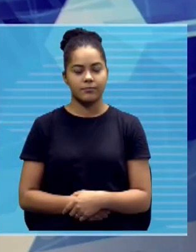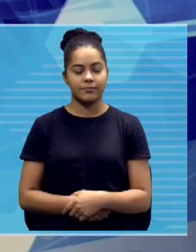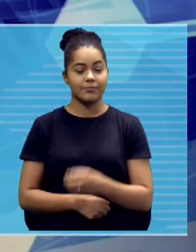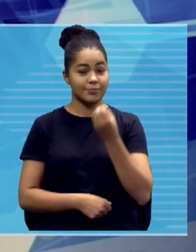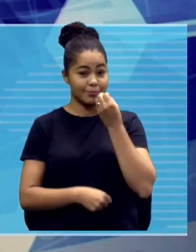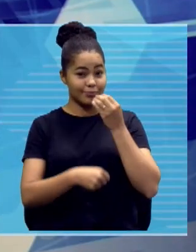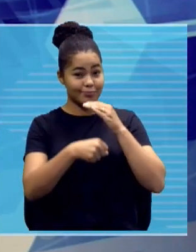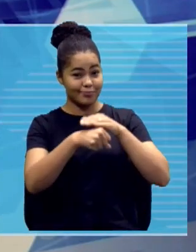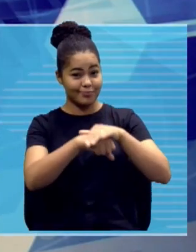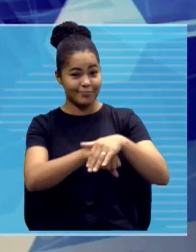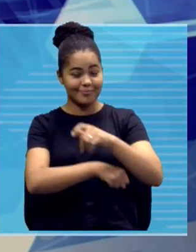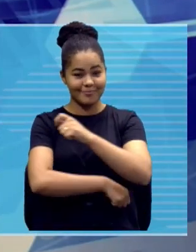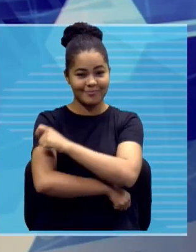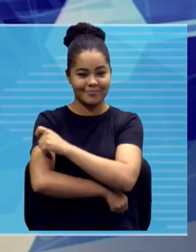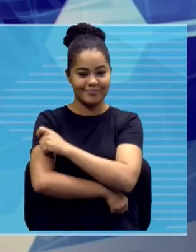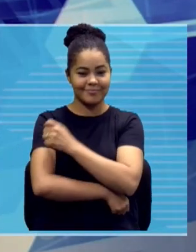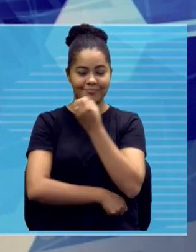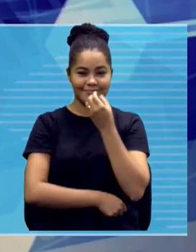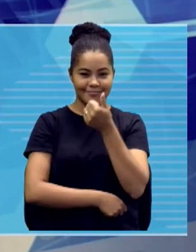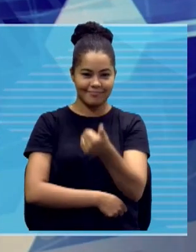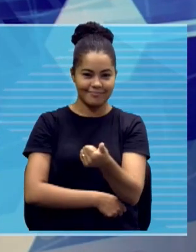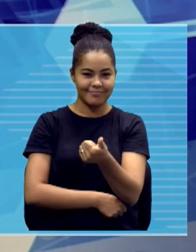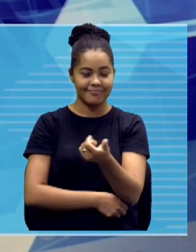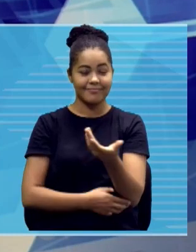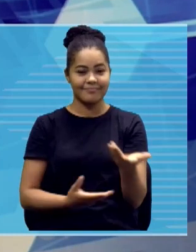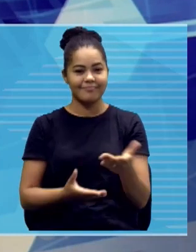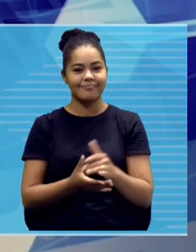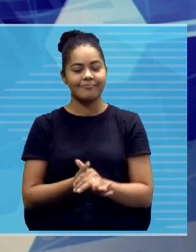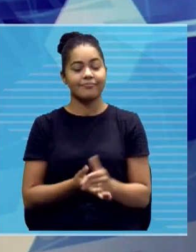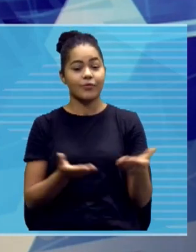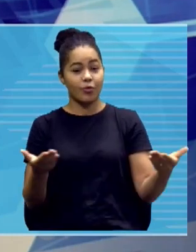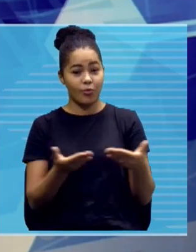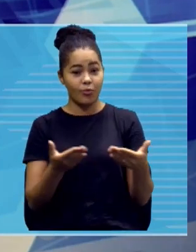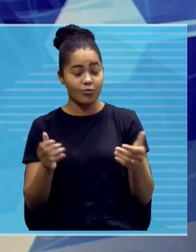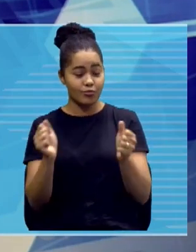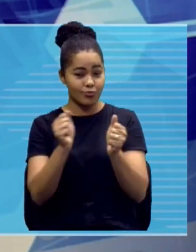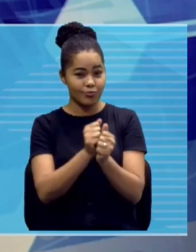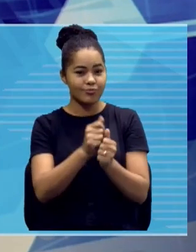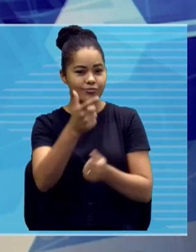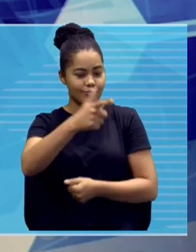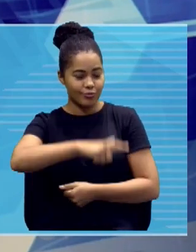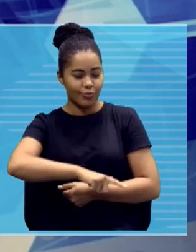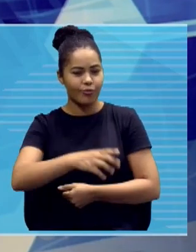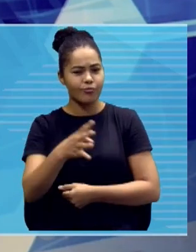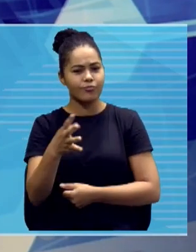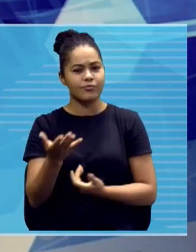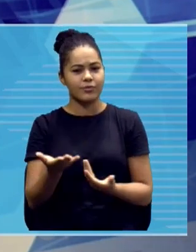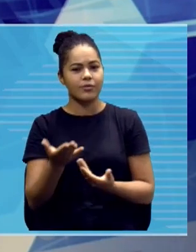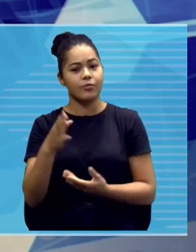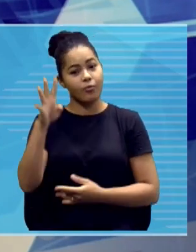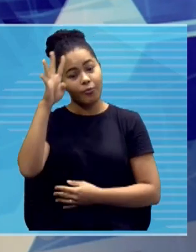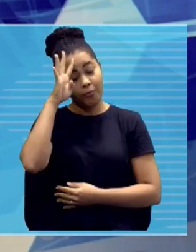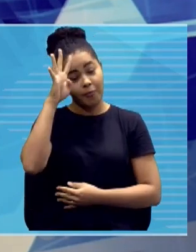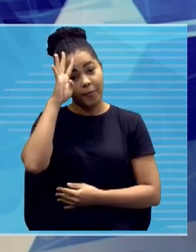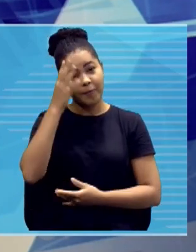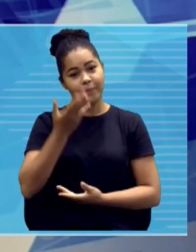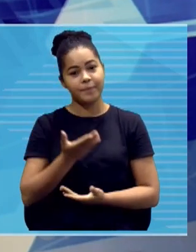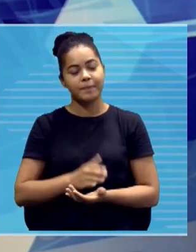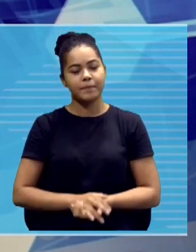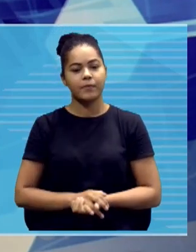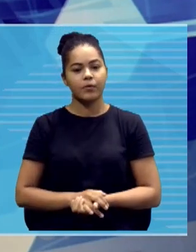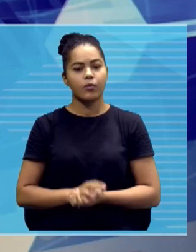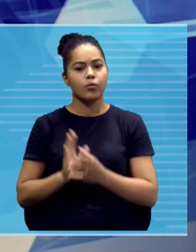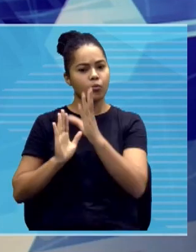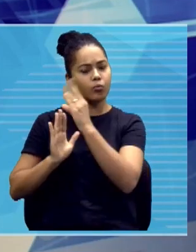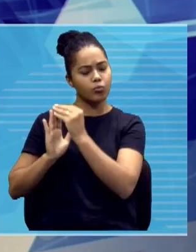Boa noite, galera. Tudo bem com vocês? Estamos aqui para mais uma noite de conhecimento nessa quarta-feira, tá bom? Hoje a gente dá continuidade àquela parte que a gente já